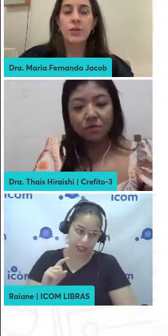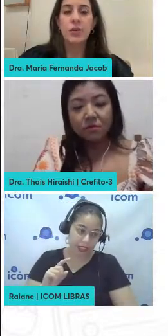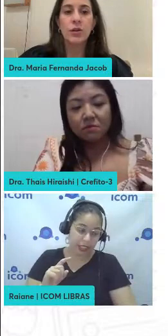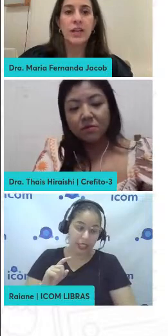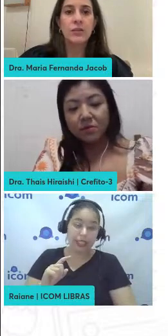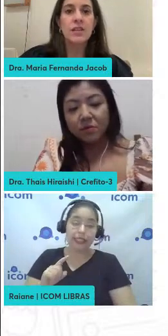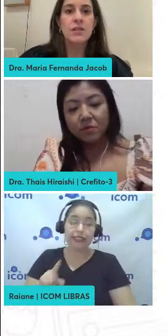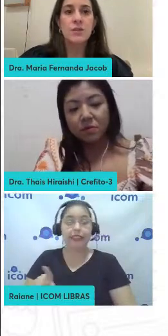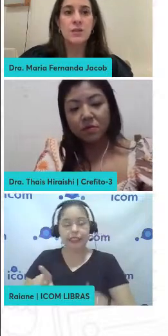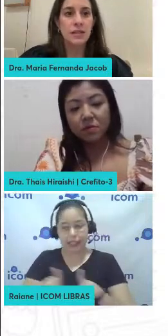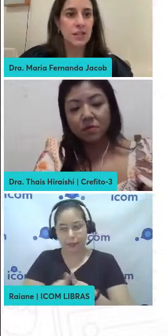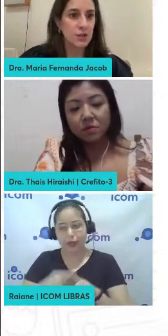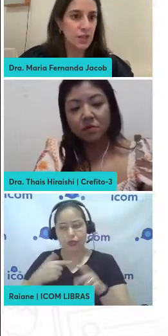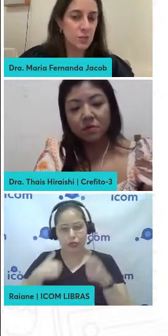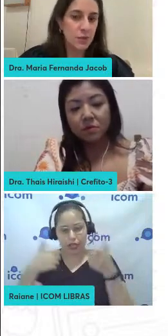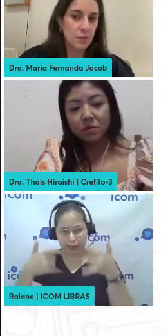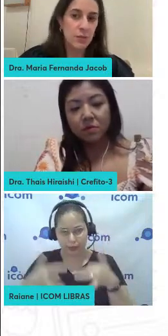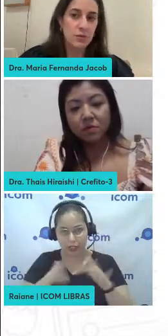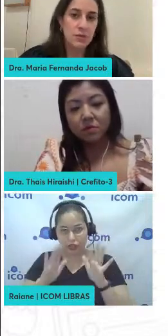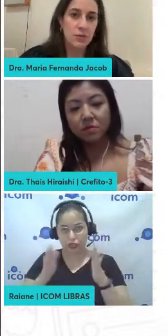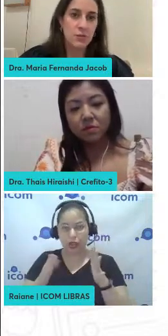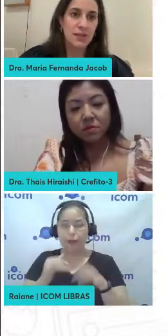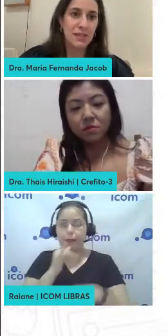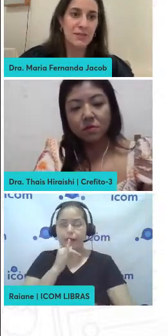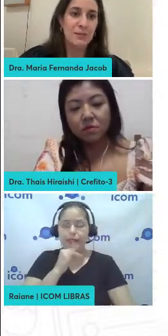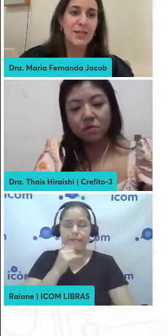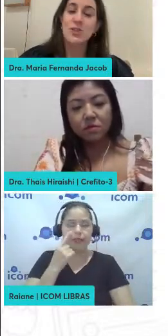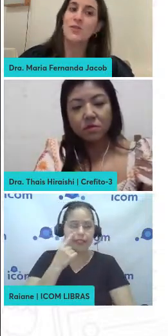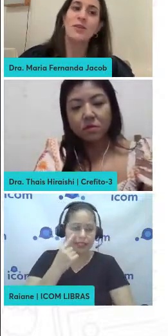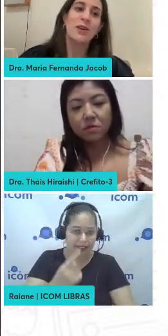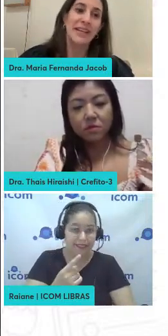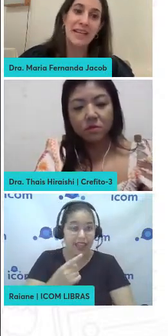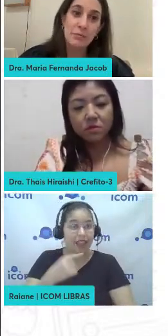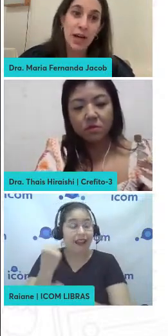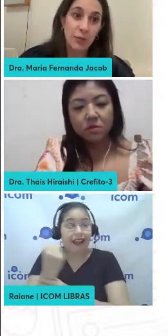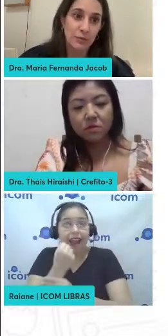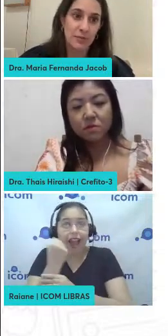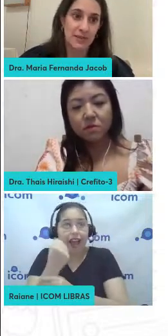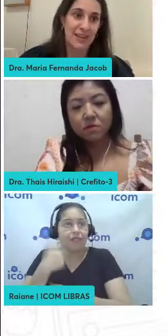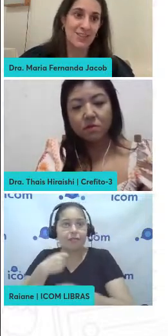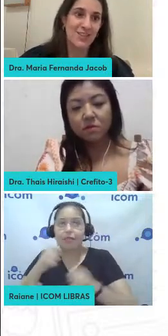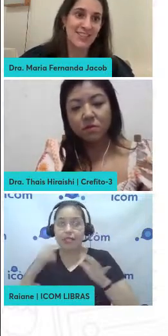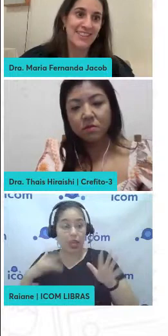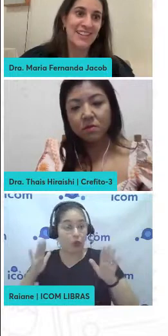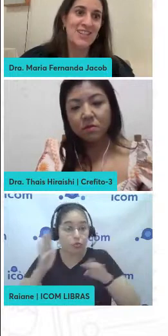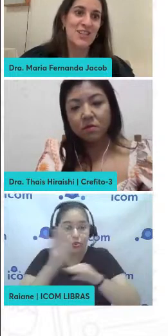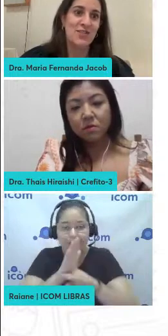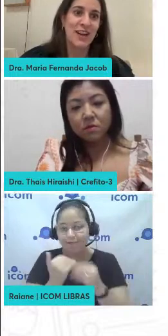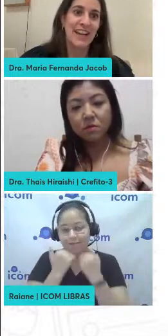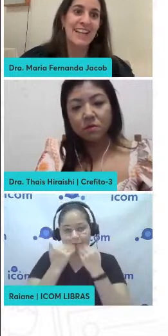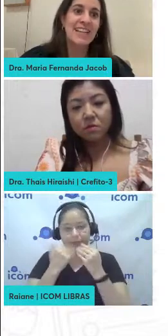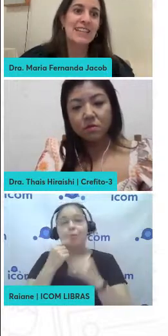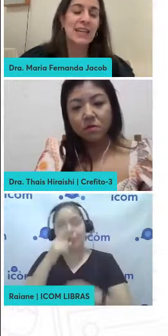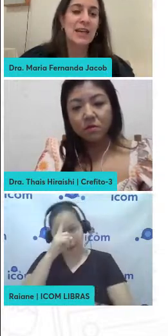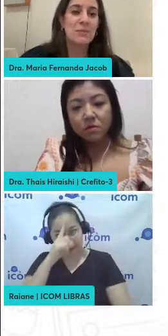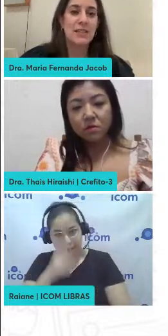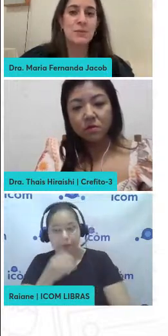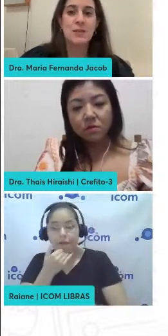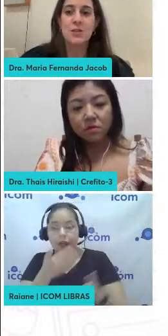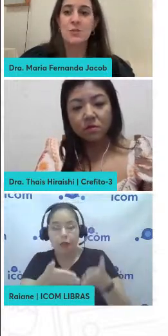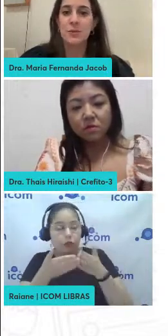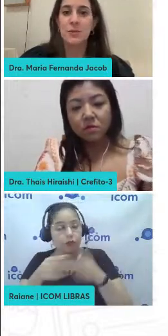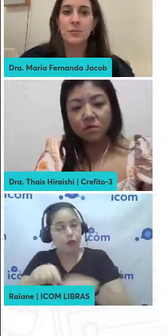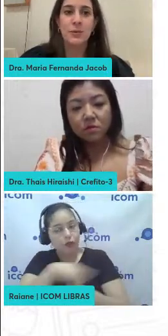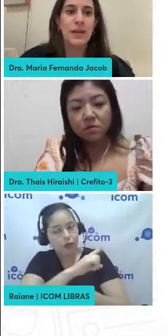É aquilo que eu coloquei no início. Se você está de frente, por exemplo, com uma situação de bandeira vermelha, a gente vai colocar nem a mão no paciente. Né? A gente vai ter que encaminhar